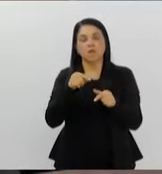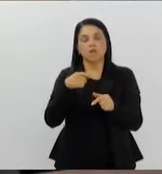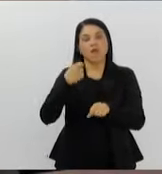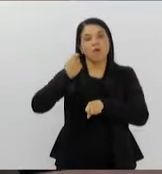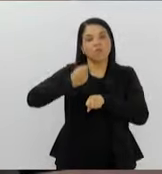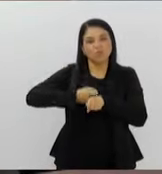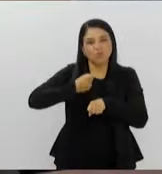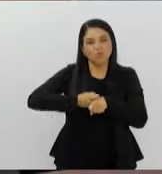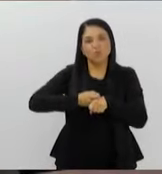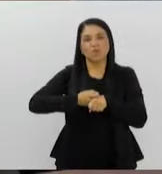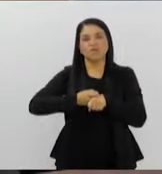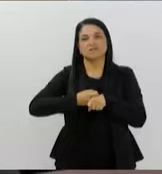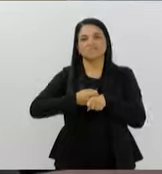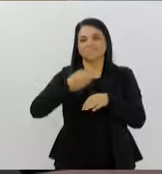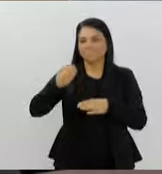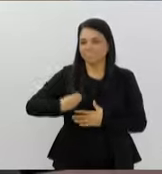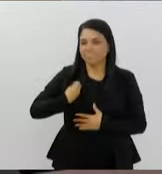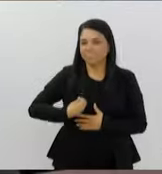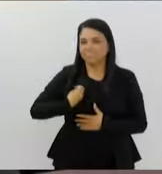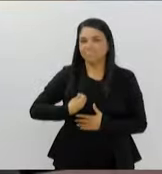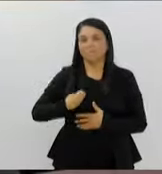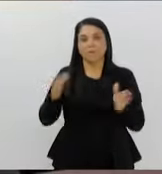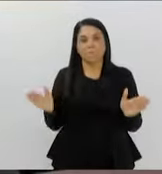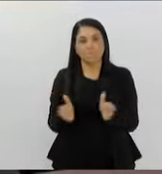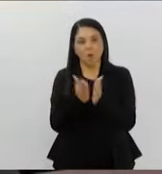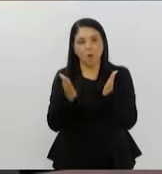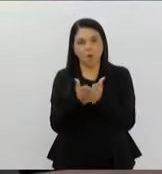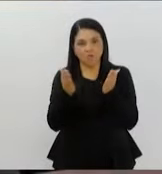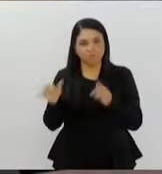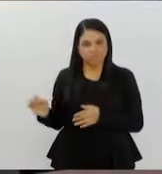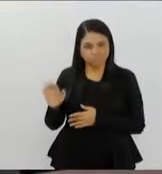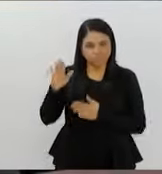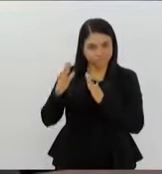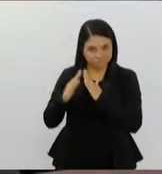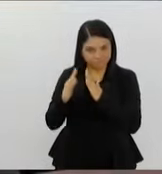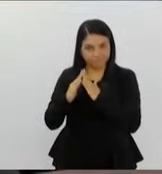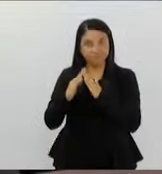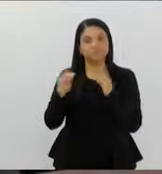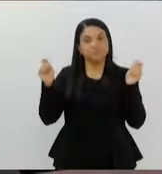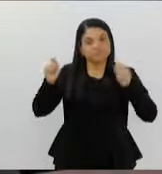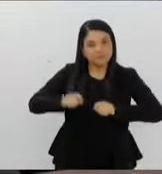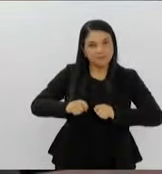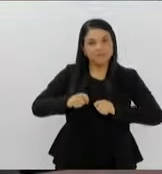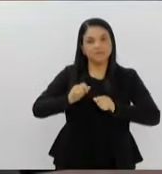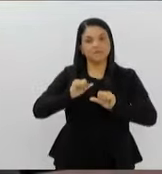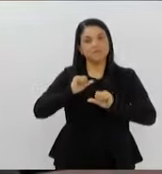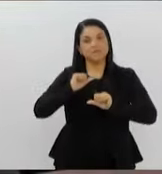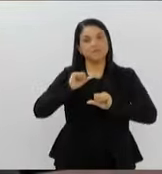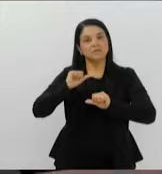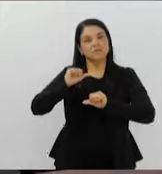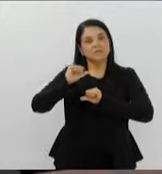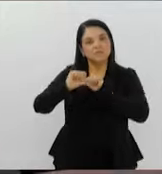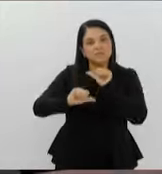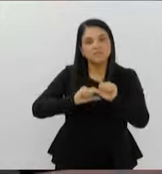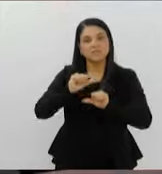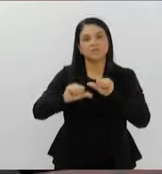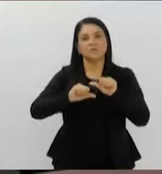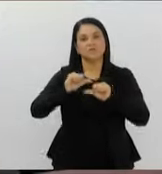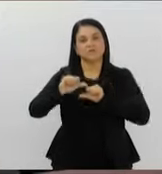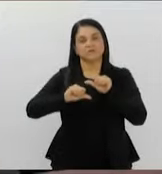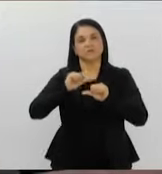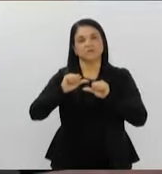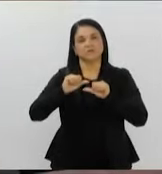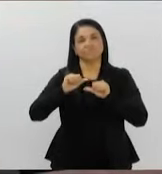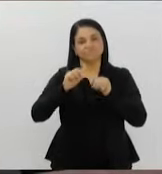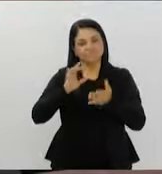da população negra, pobre e periférica, mas também que possibilitam uma transcendência a partir da possibilidade